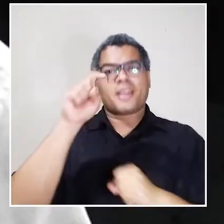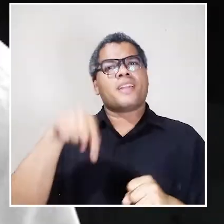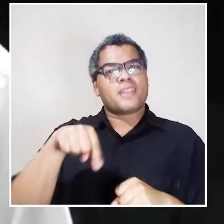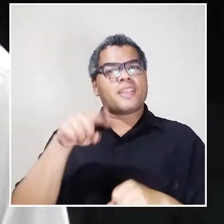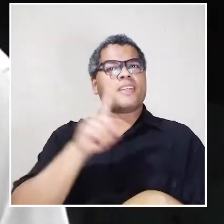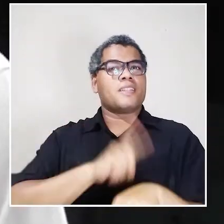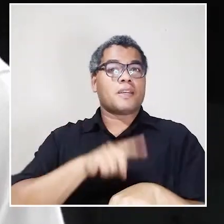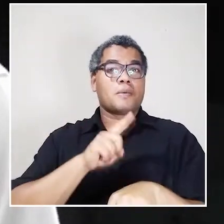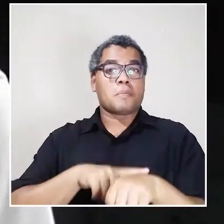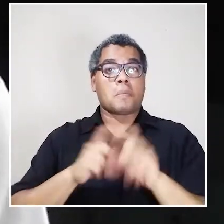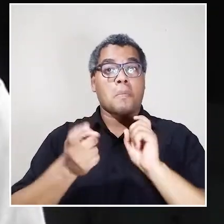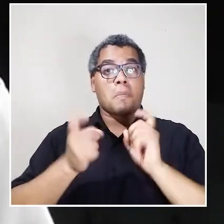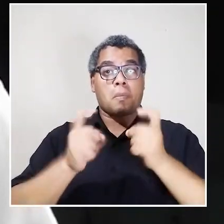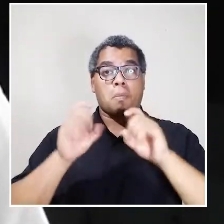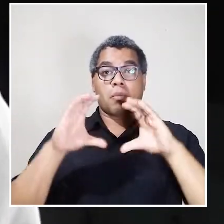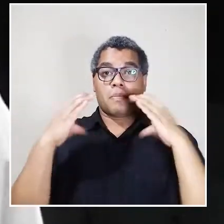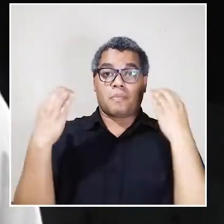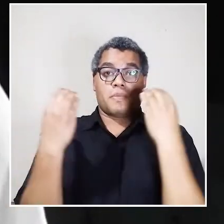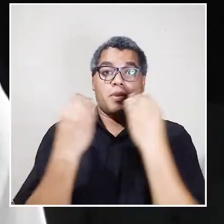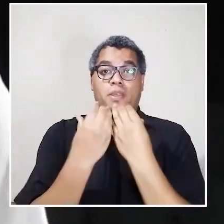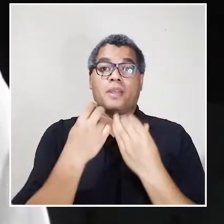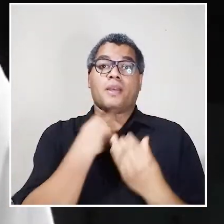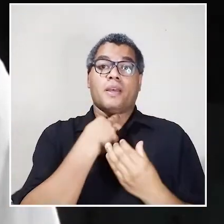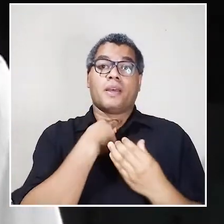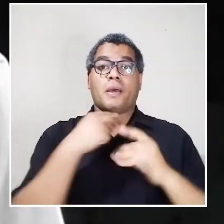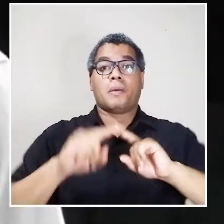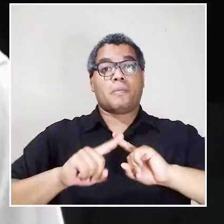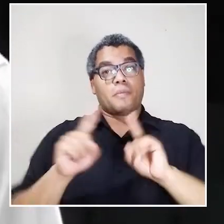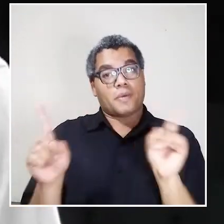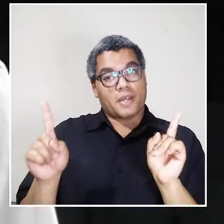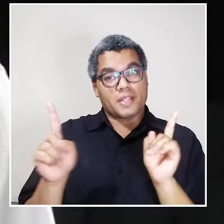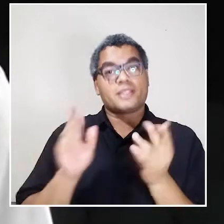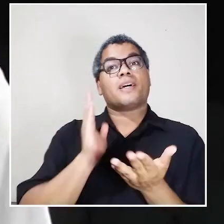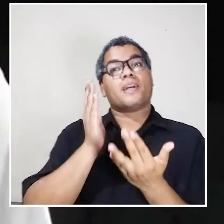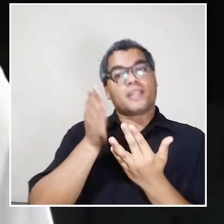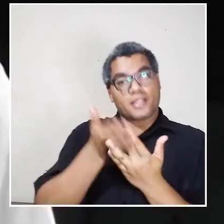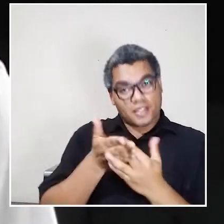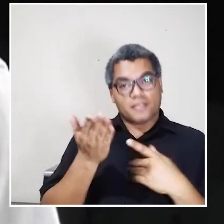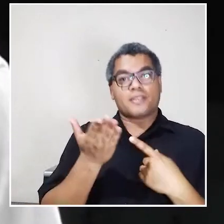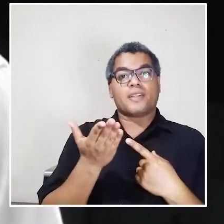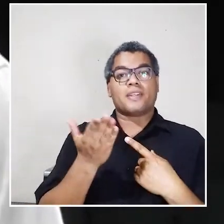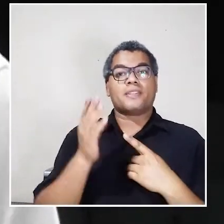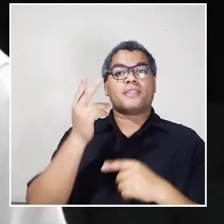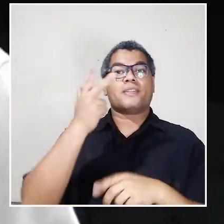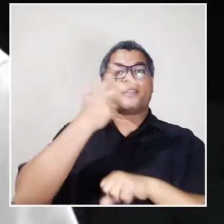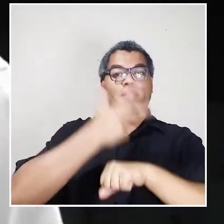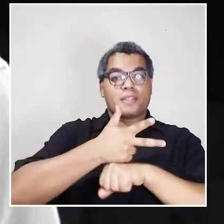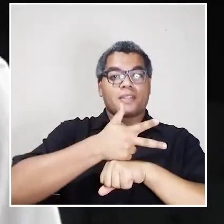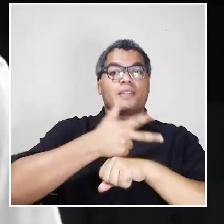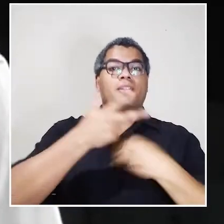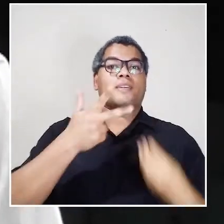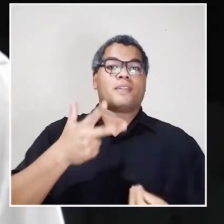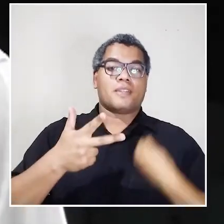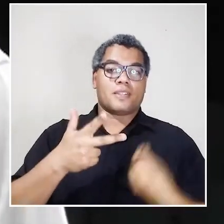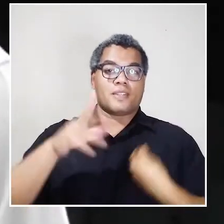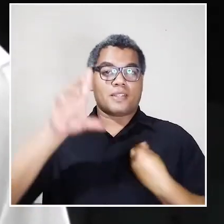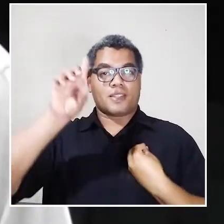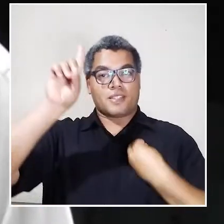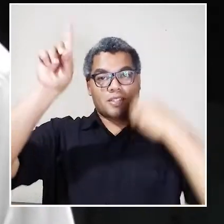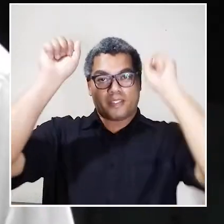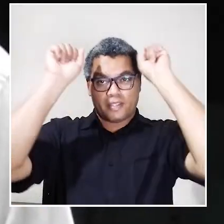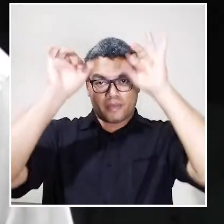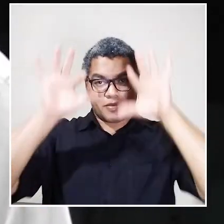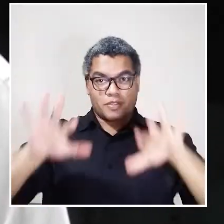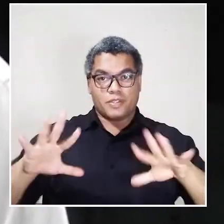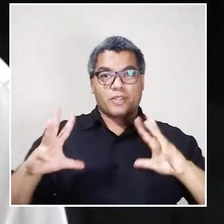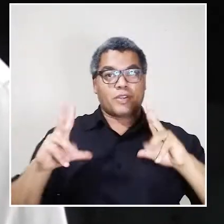neste período em que não pudemos nos reunir em congresso, mas estamos através desta grande live e que Deus possa